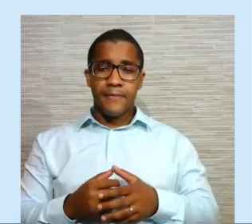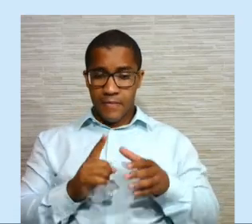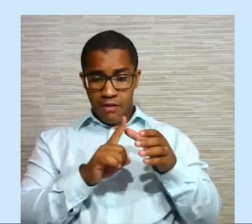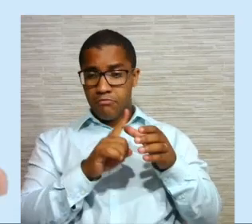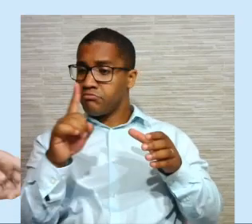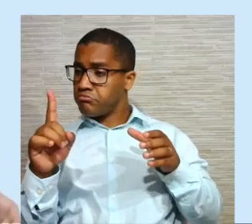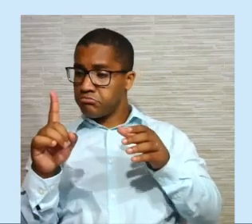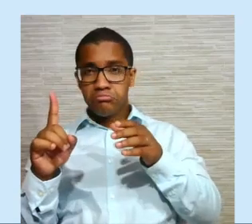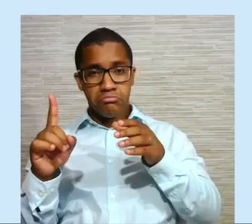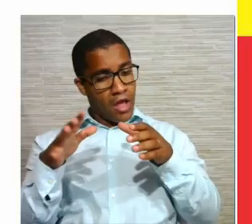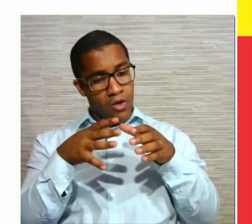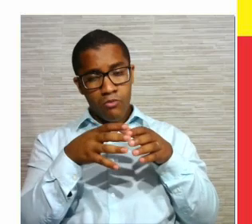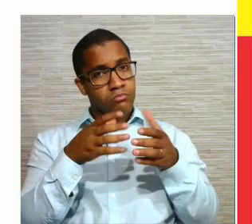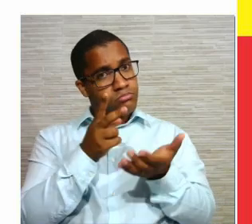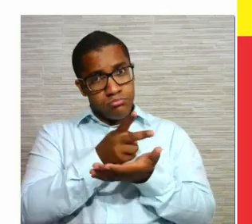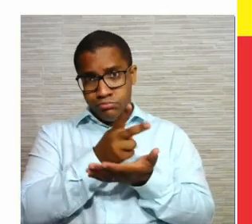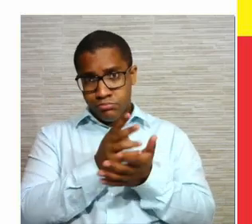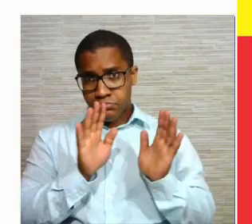sua saída.